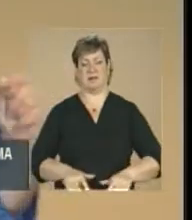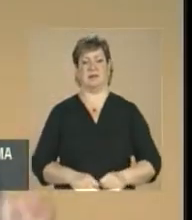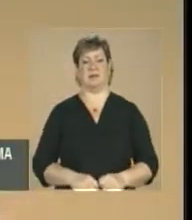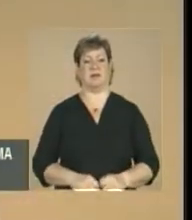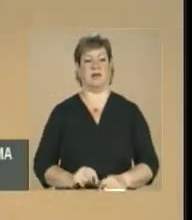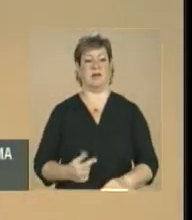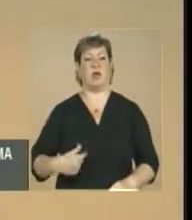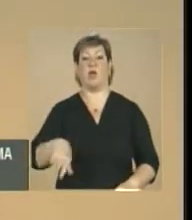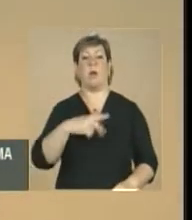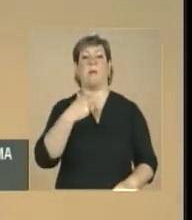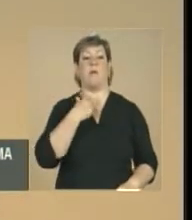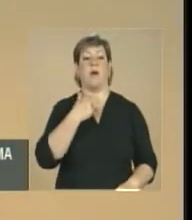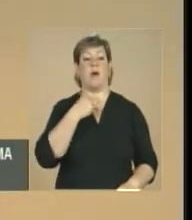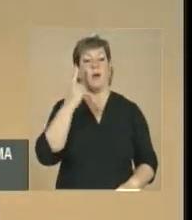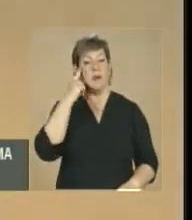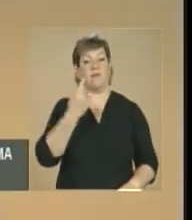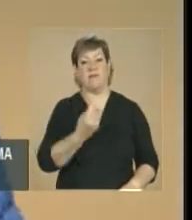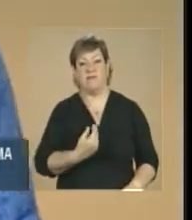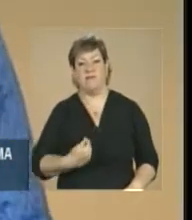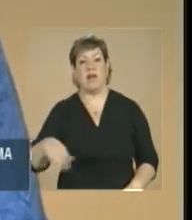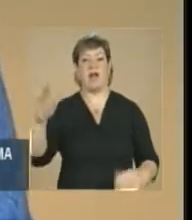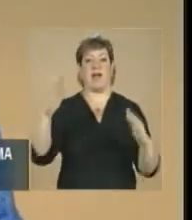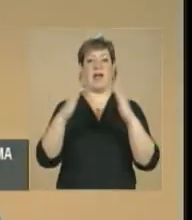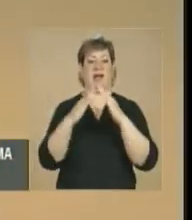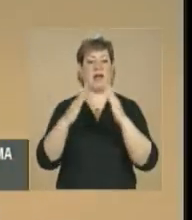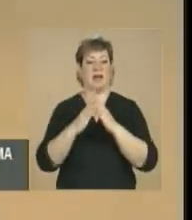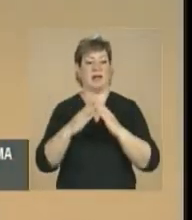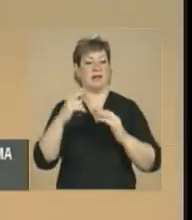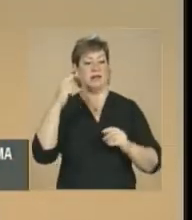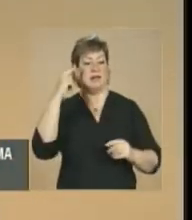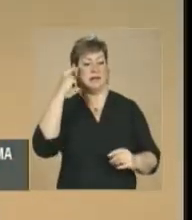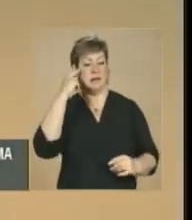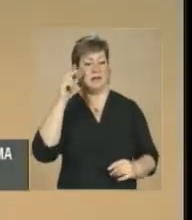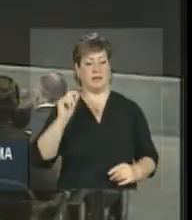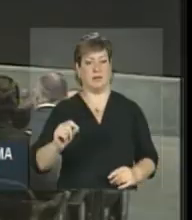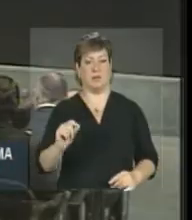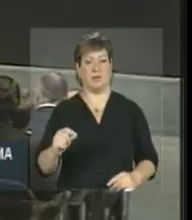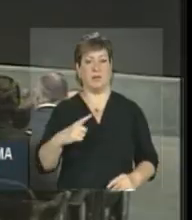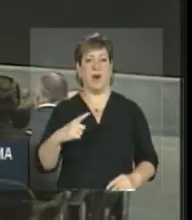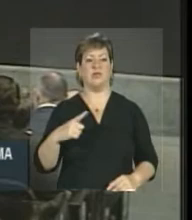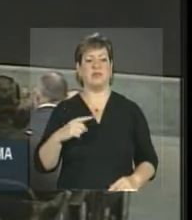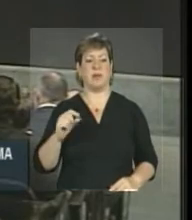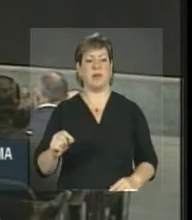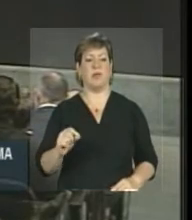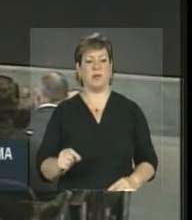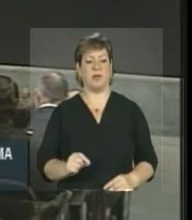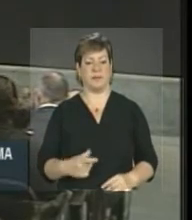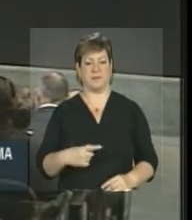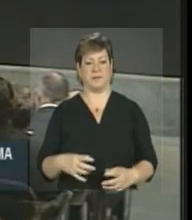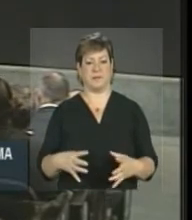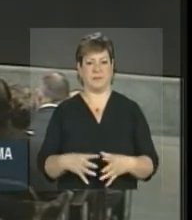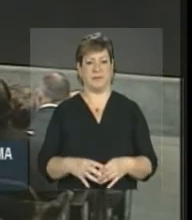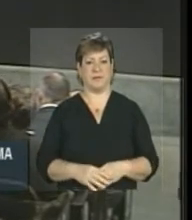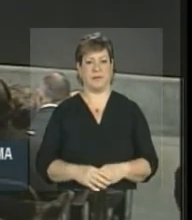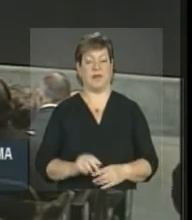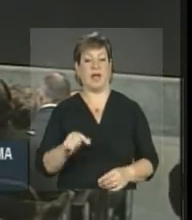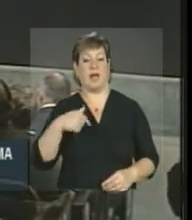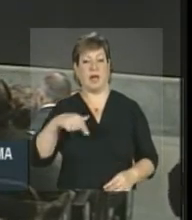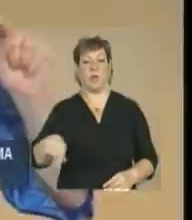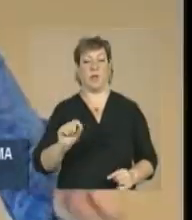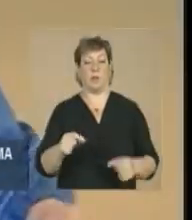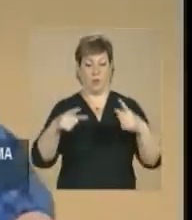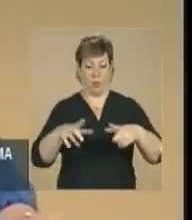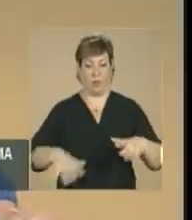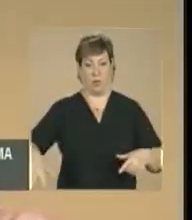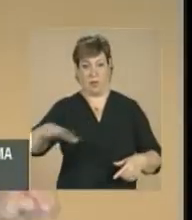Você não pode ir para casa e achar que você pode escrever um paper em casa. Você não pode fazer isso. O ambiente